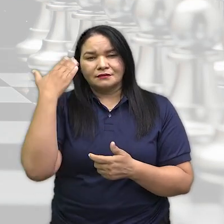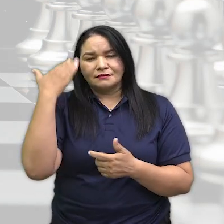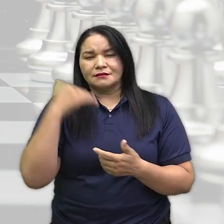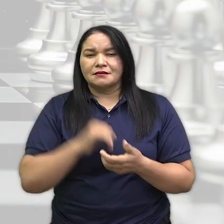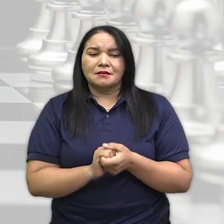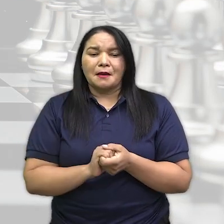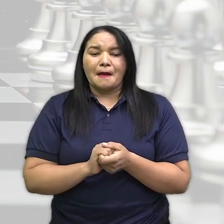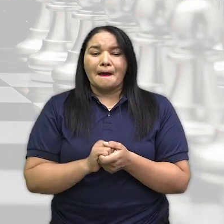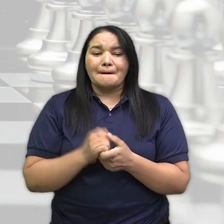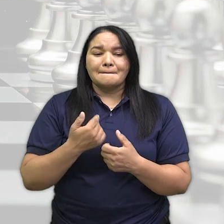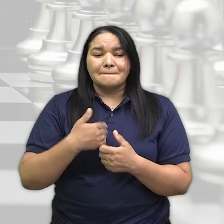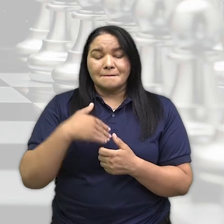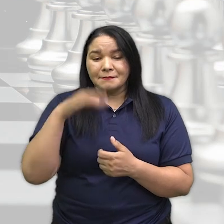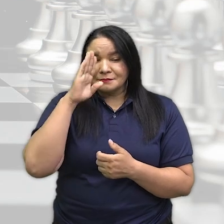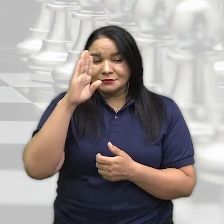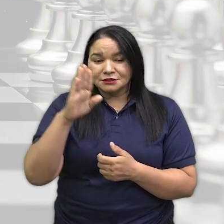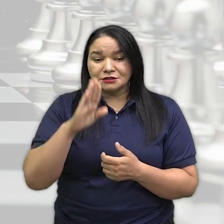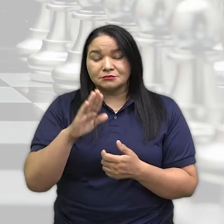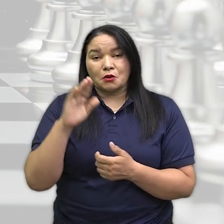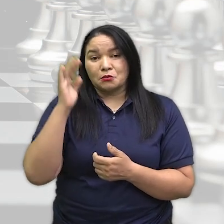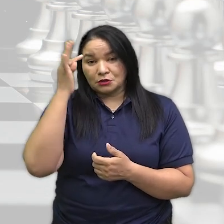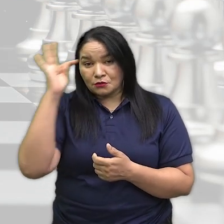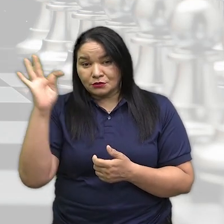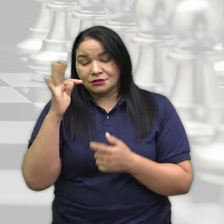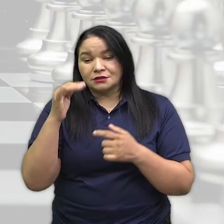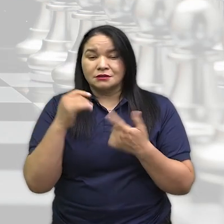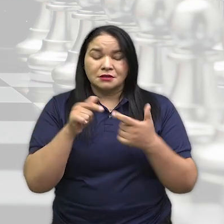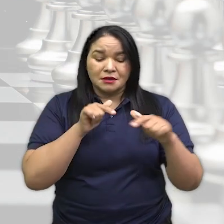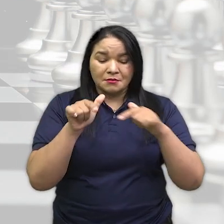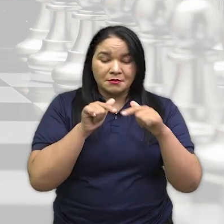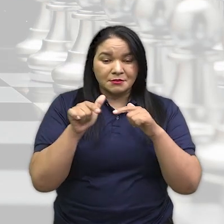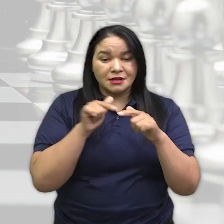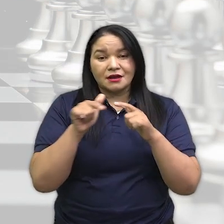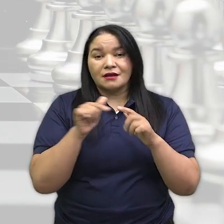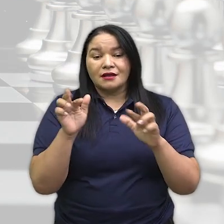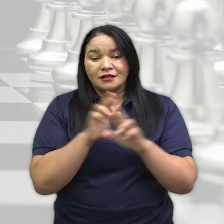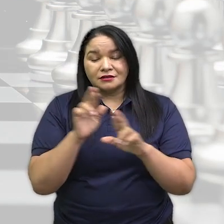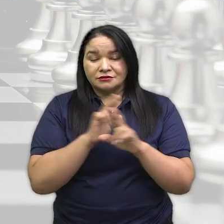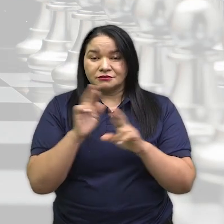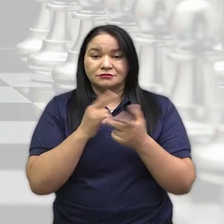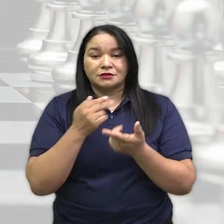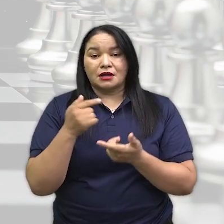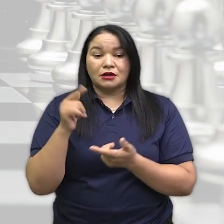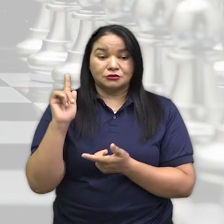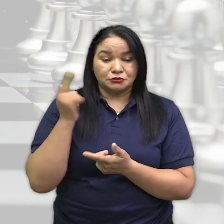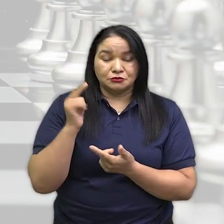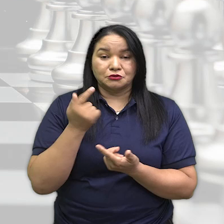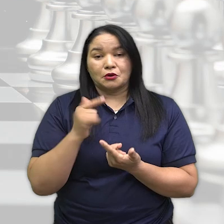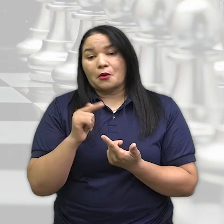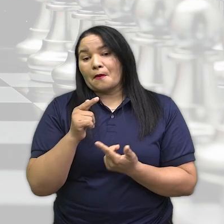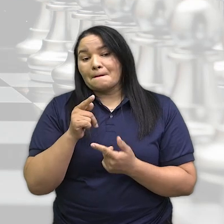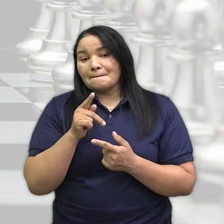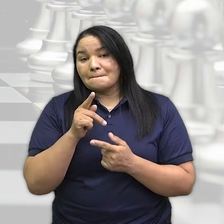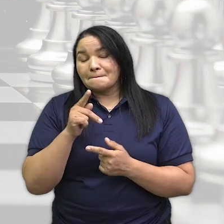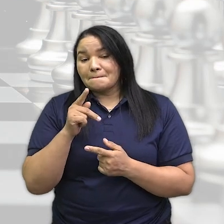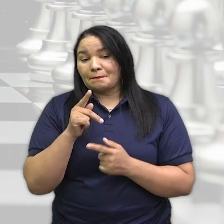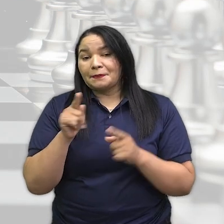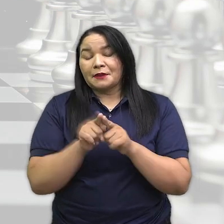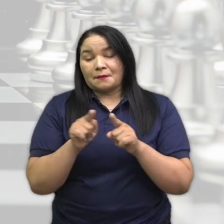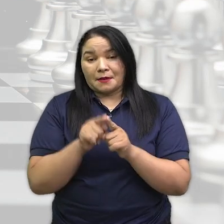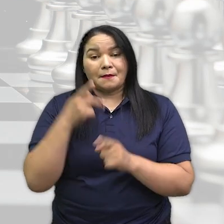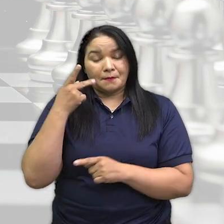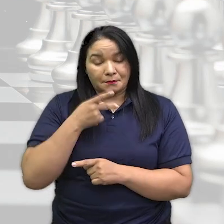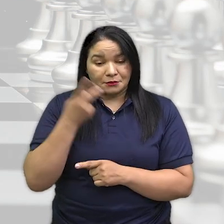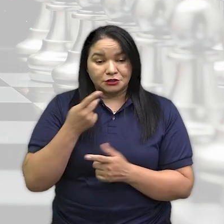principais teóricos que trabalharam essa questão relacionada à geopolítica e também à geografia política, e a